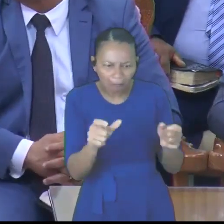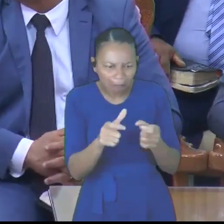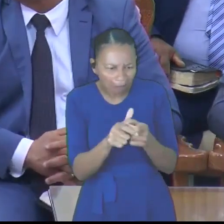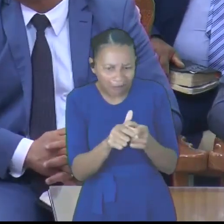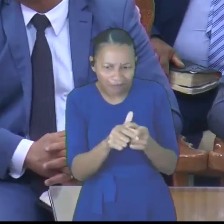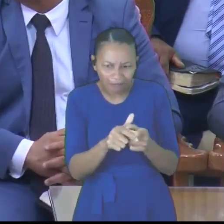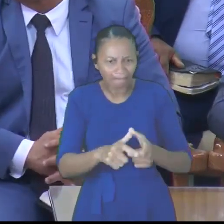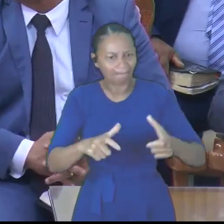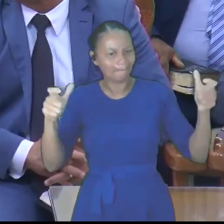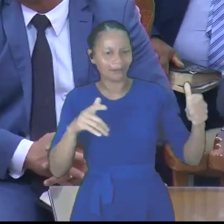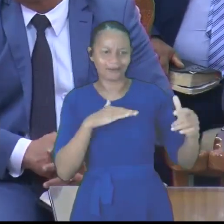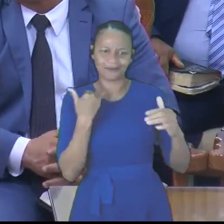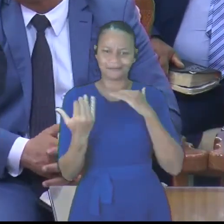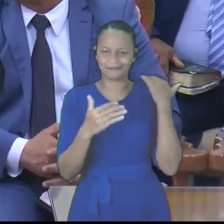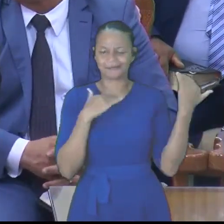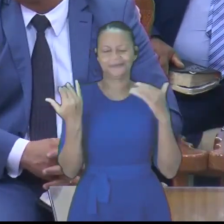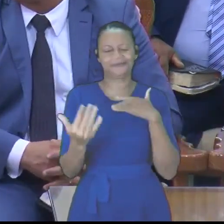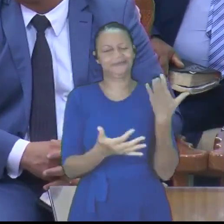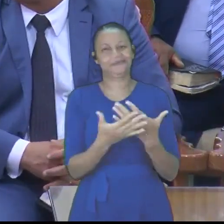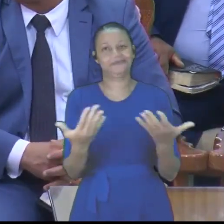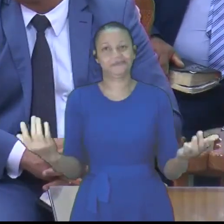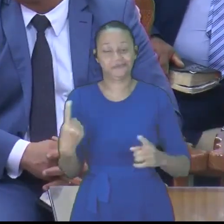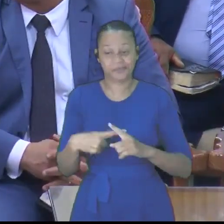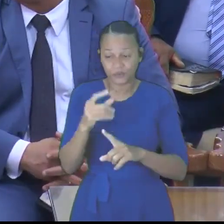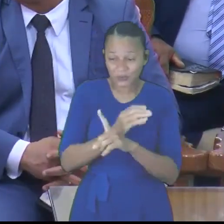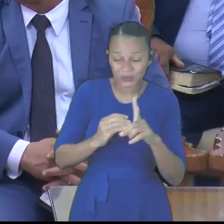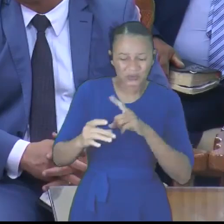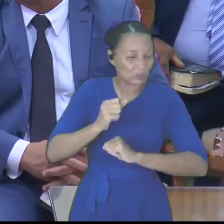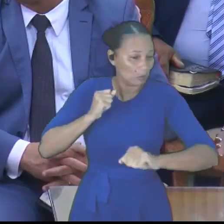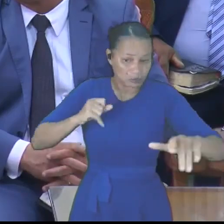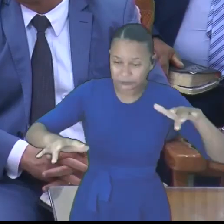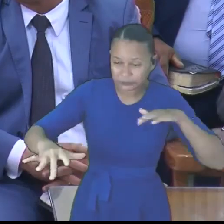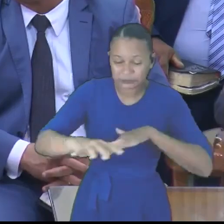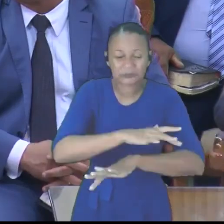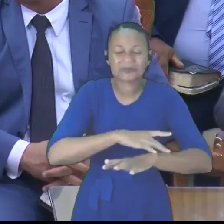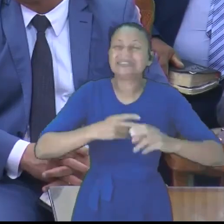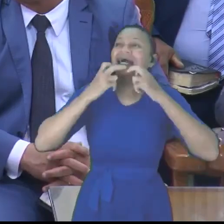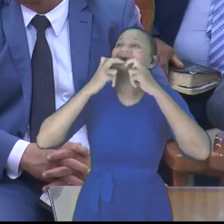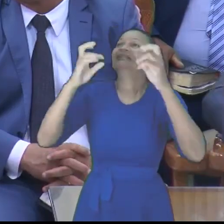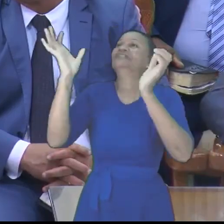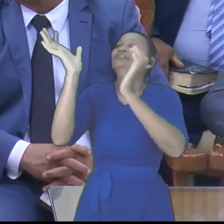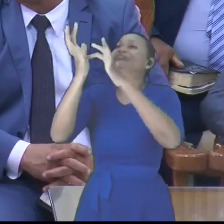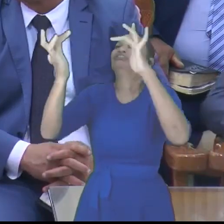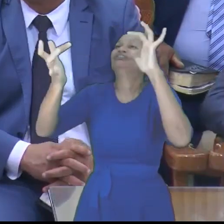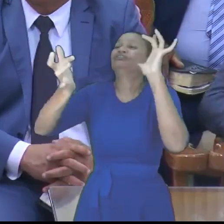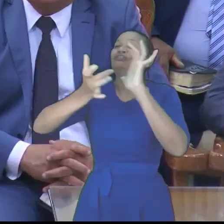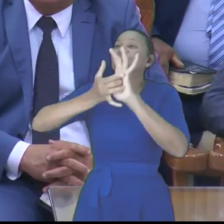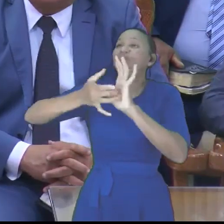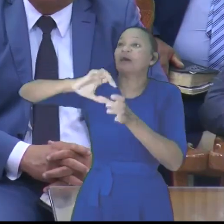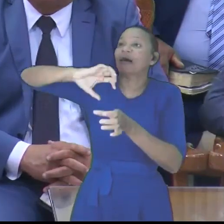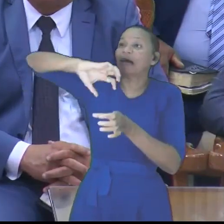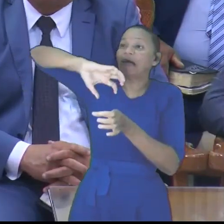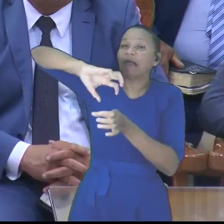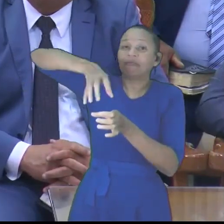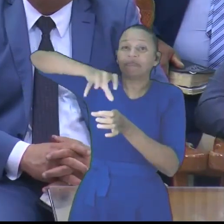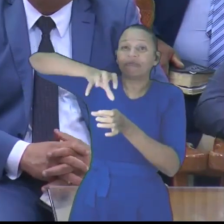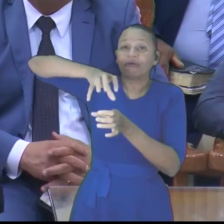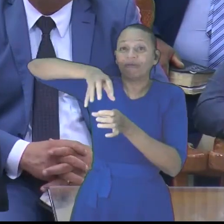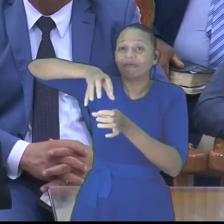glória a Deus. Eles gritavam na hora do culto. Quando Deus começava a operar, eles diziam: Jesus, abre a torneira